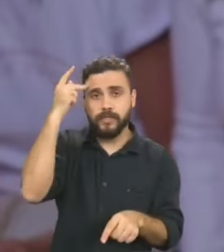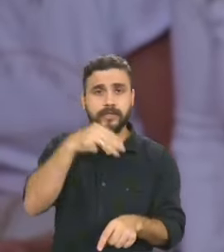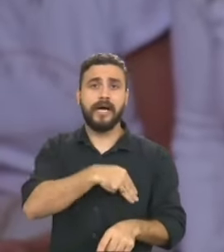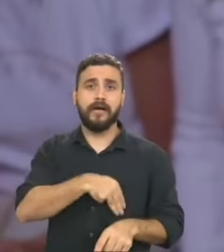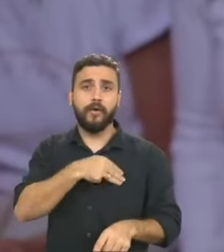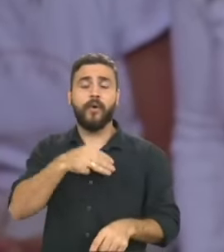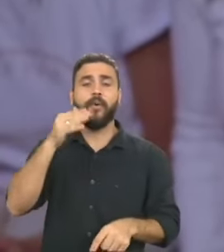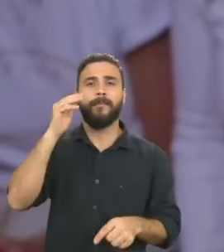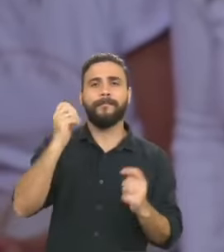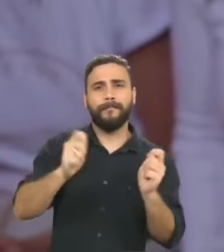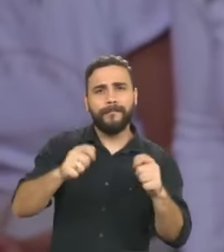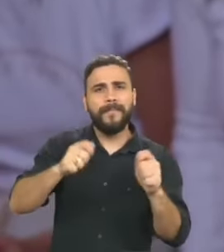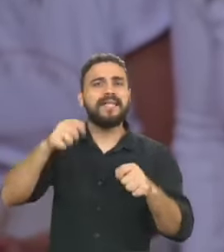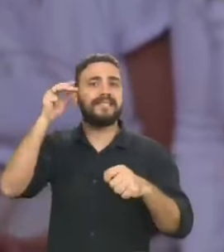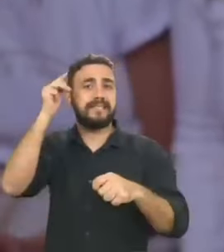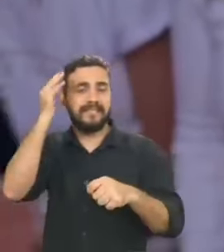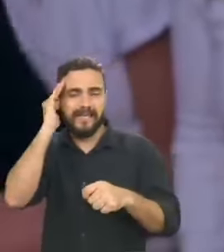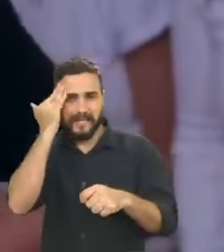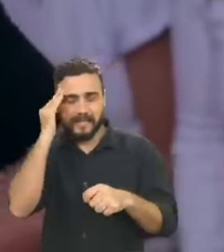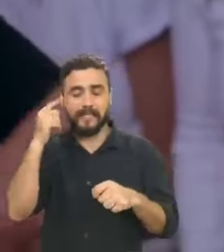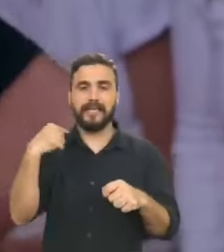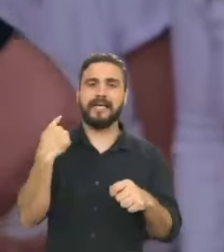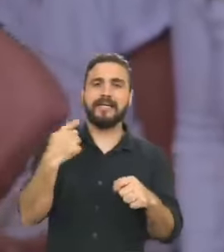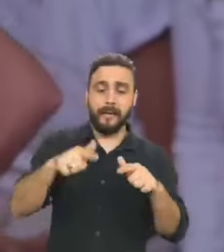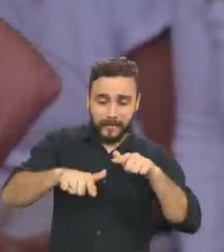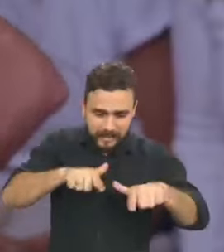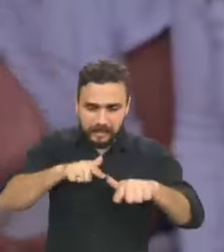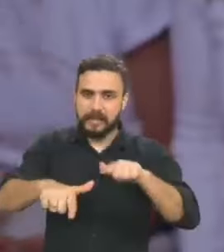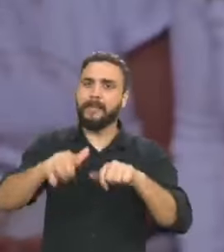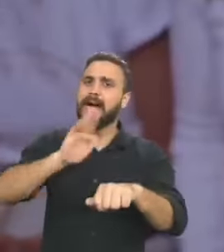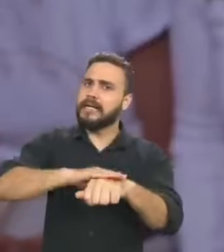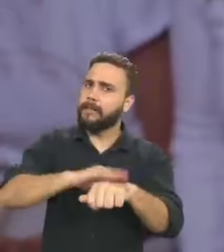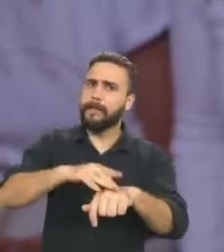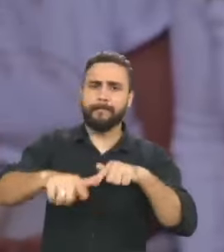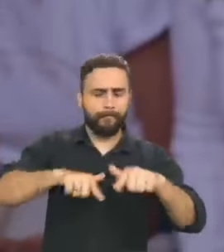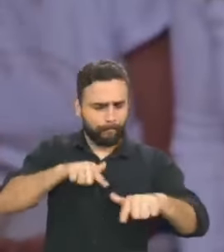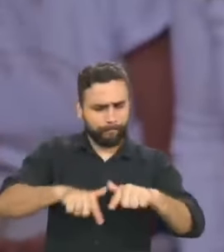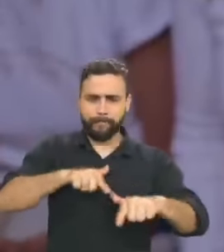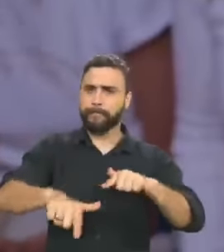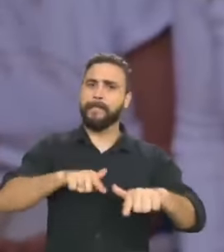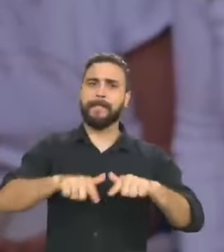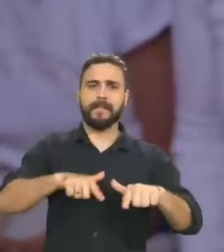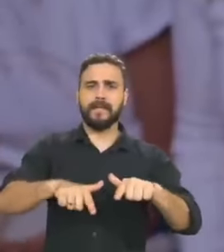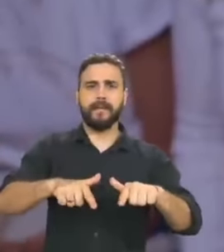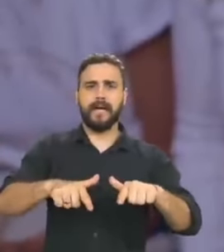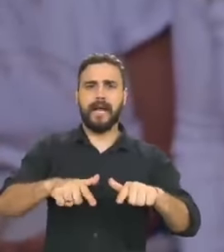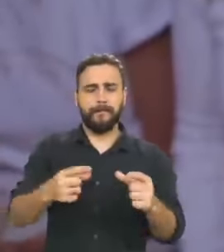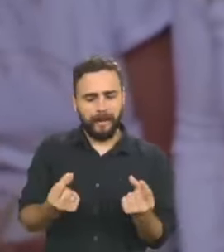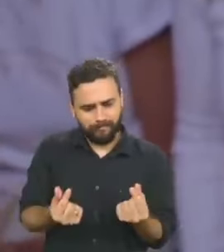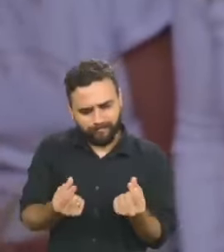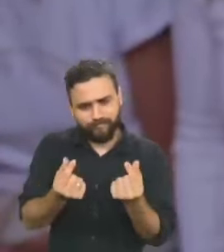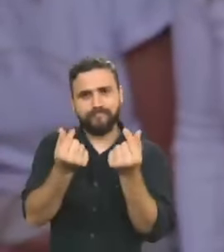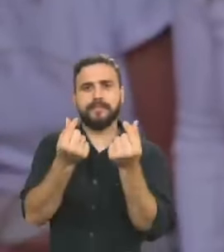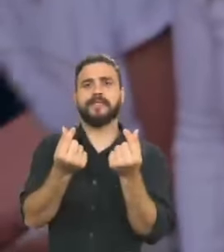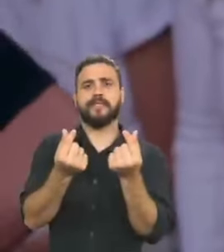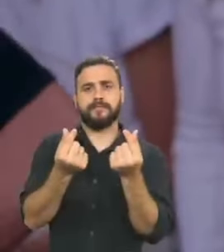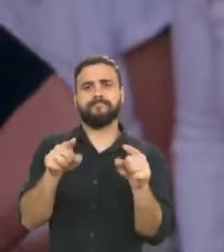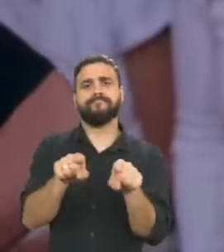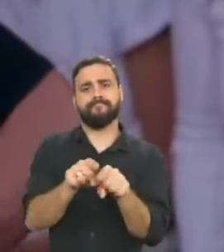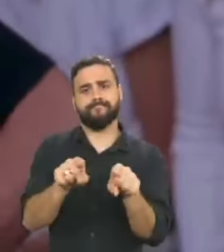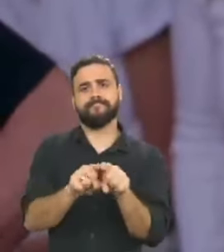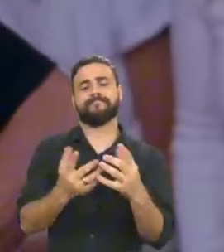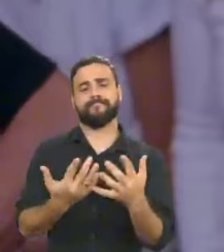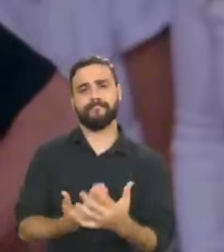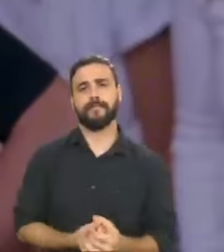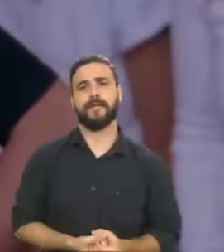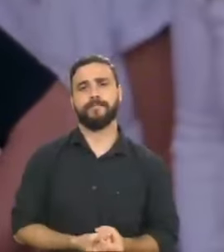preparar o seu sustento. Então, essas duas coisas andando juntos, eu acho que a resposta do missionário no campo, é você